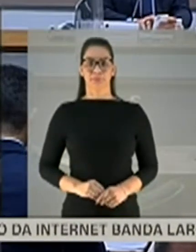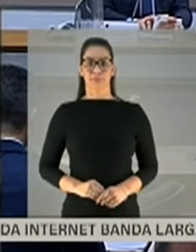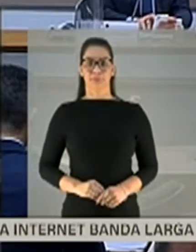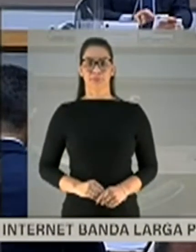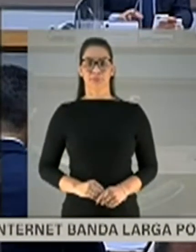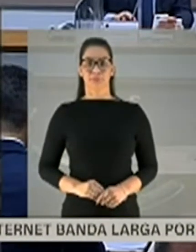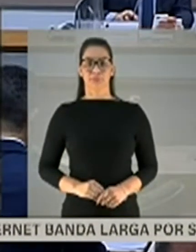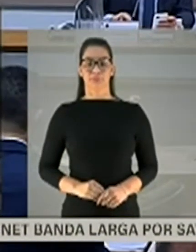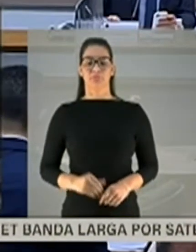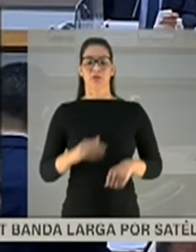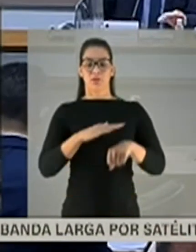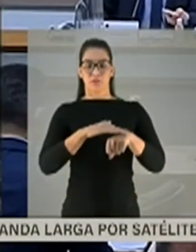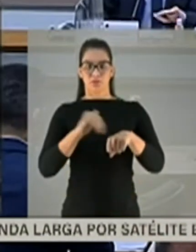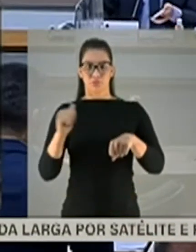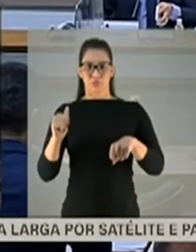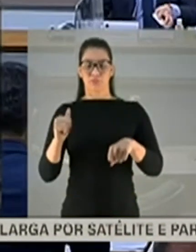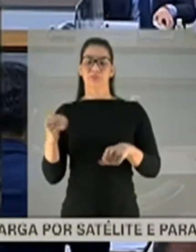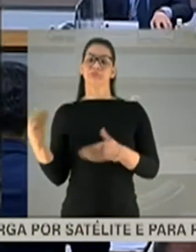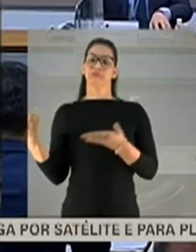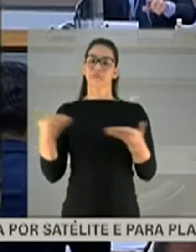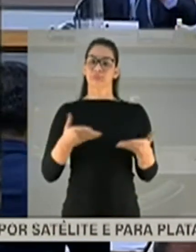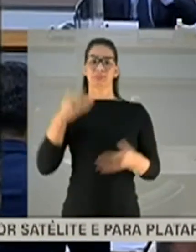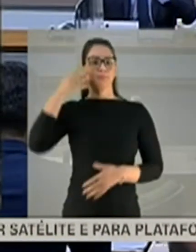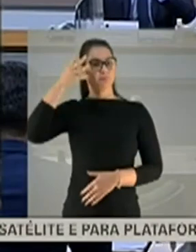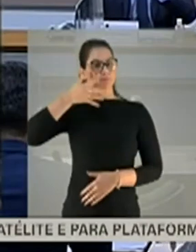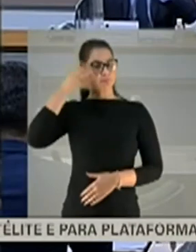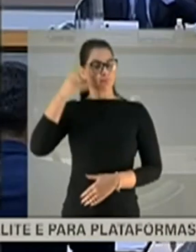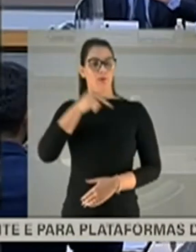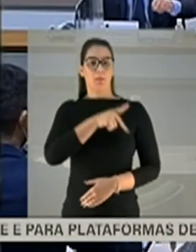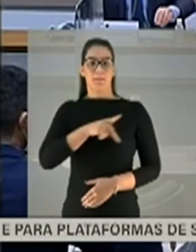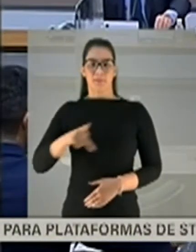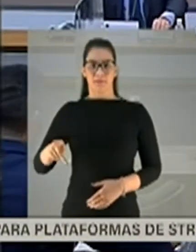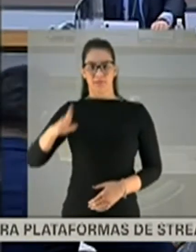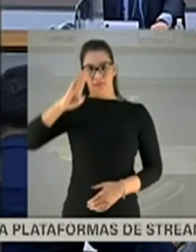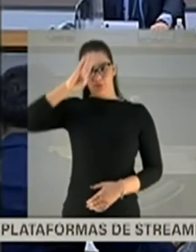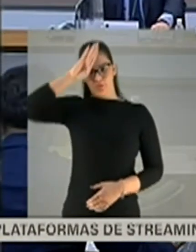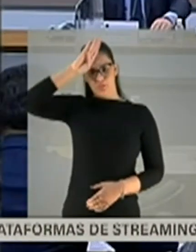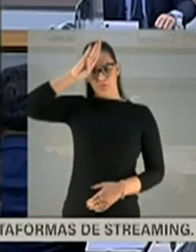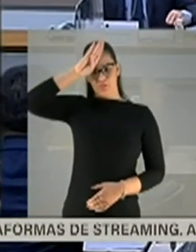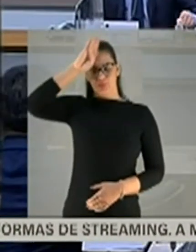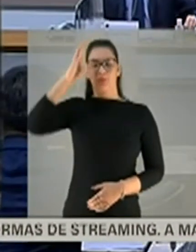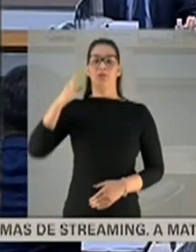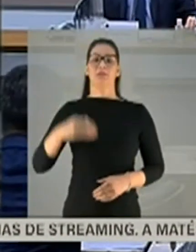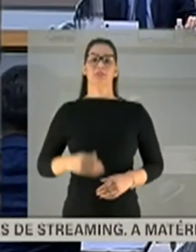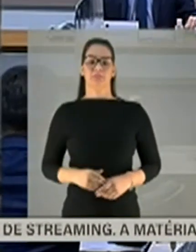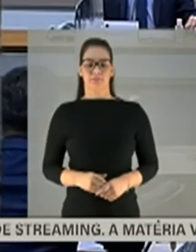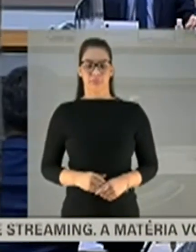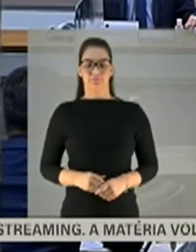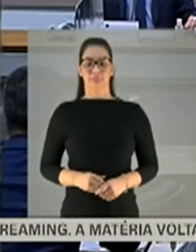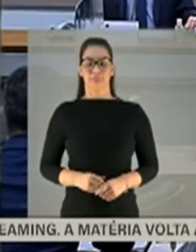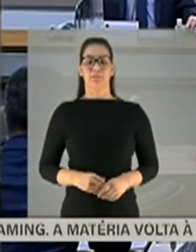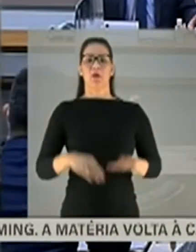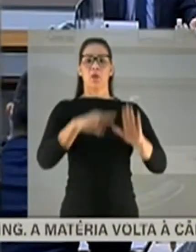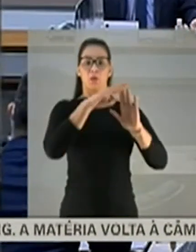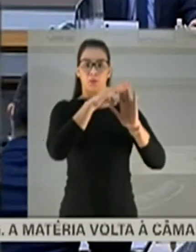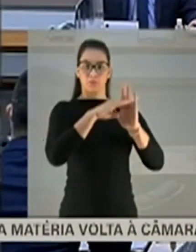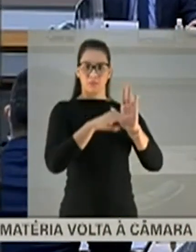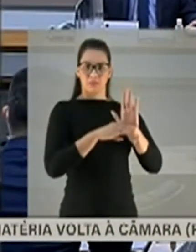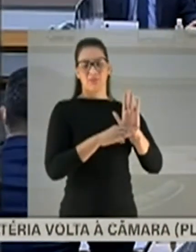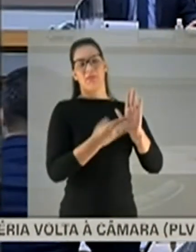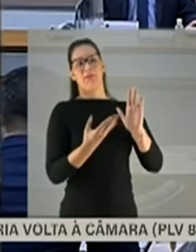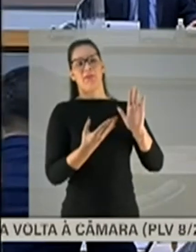convocando a prestar depoimento dessa comissão da República o senhor presidente da República, Jair Messias Bolsonaro. Os critérios,